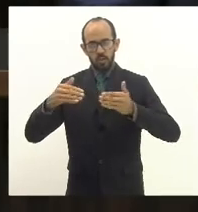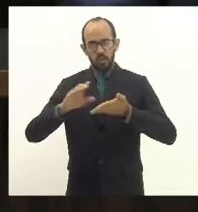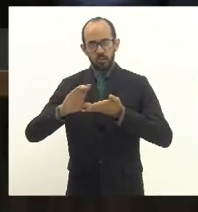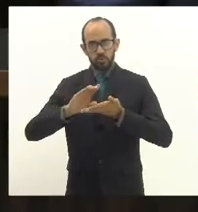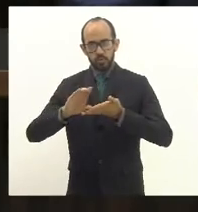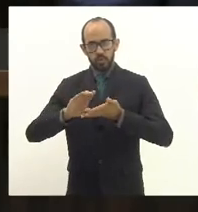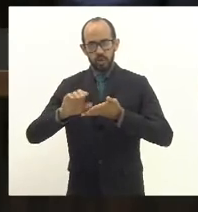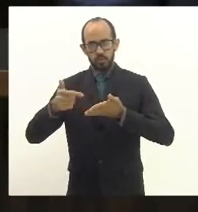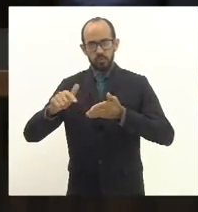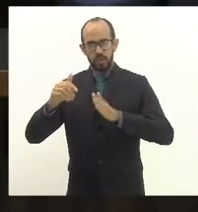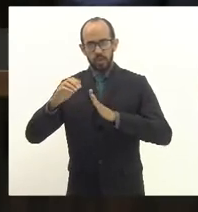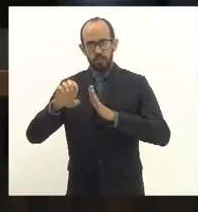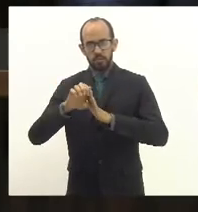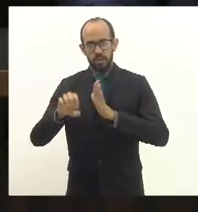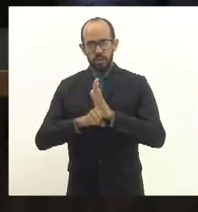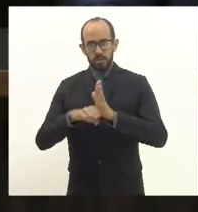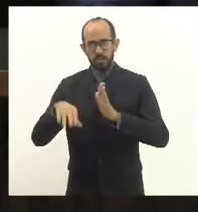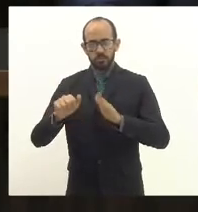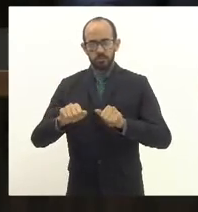de Servidores Públicos.